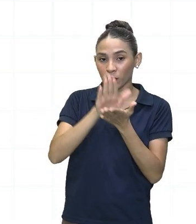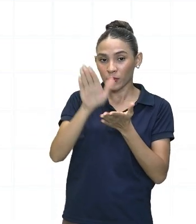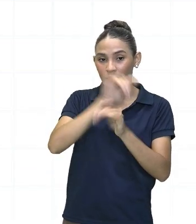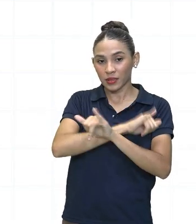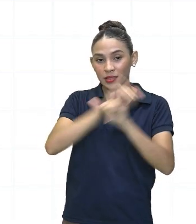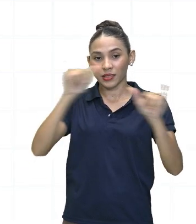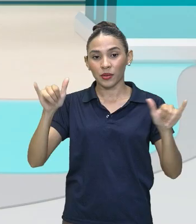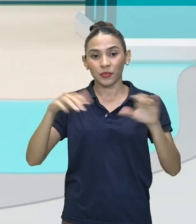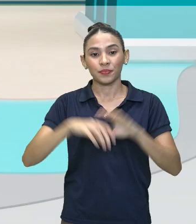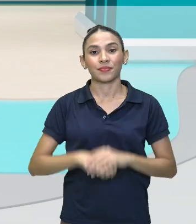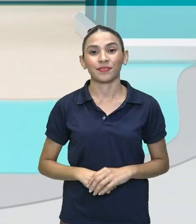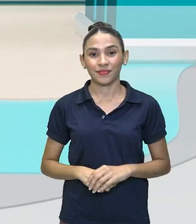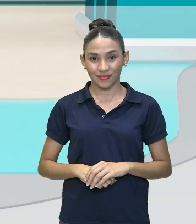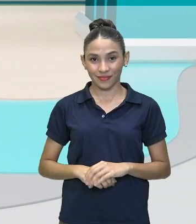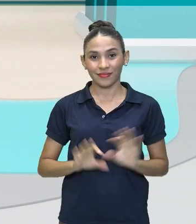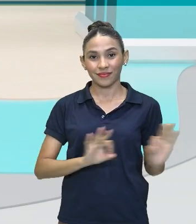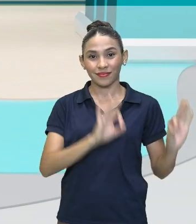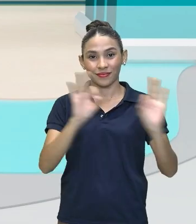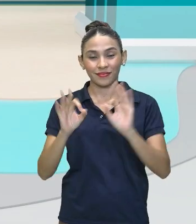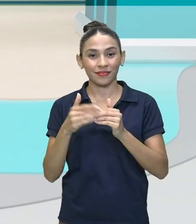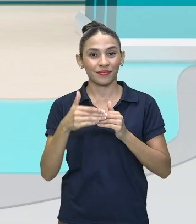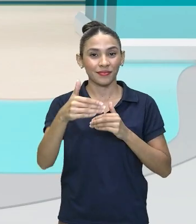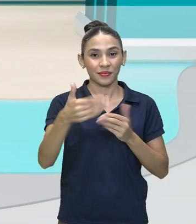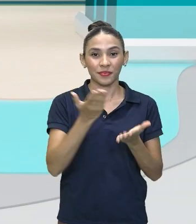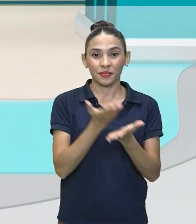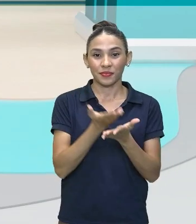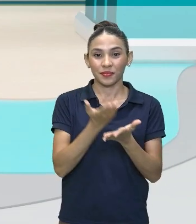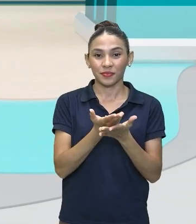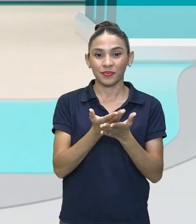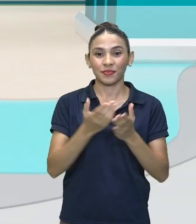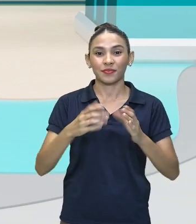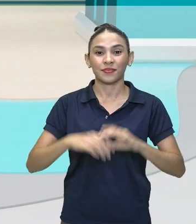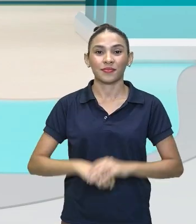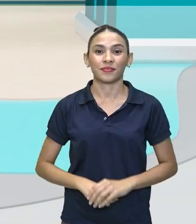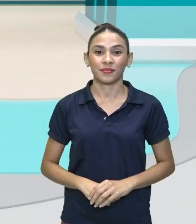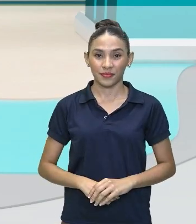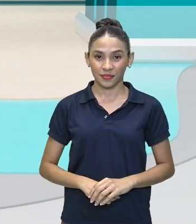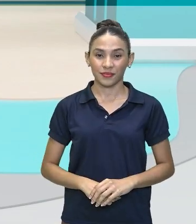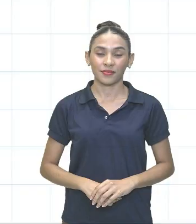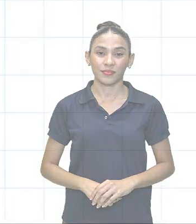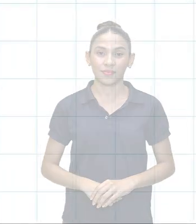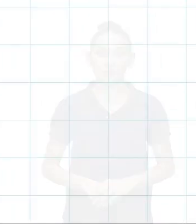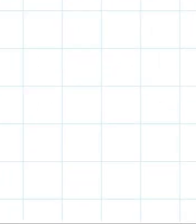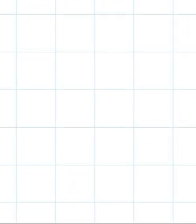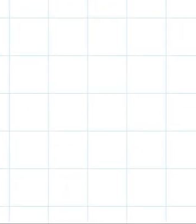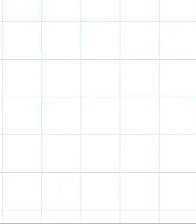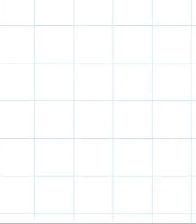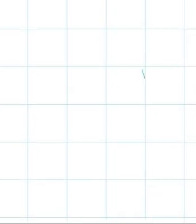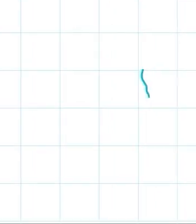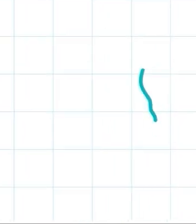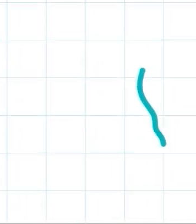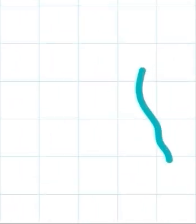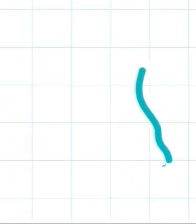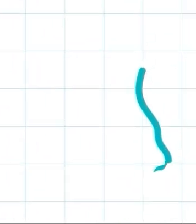escrita e publicação. Então, vamos iniciar mais uma aula.